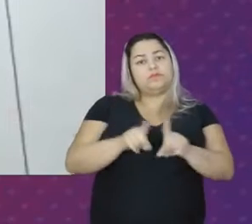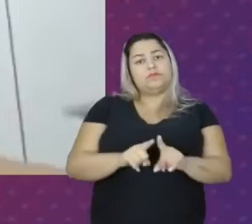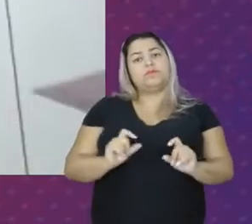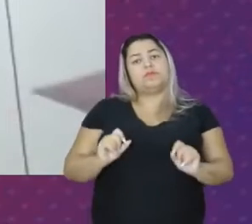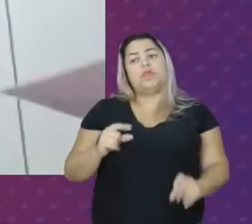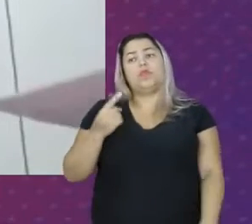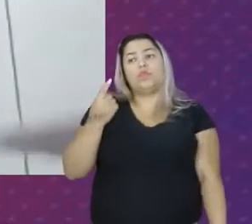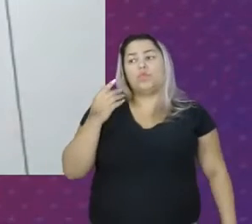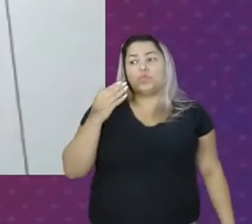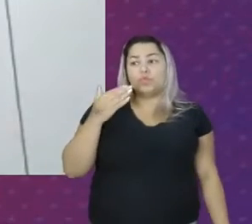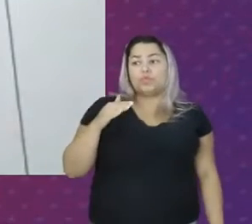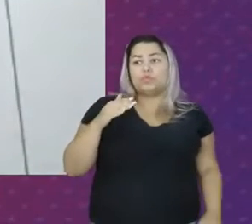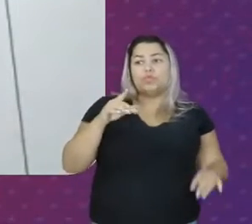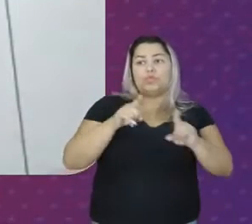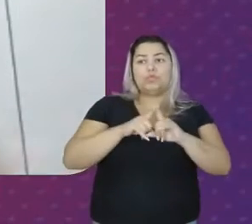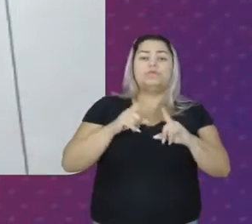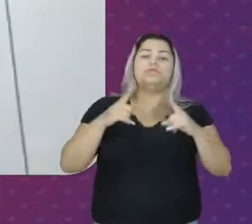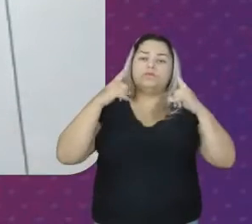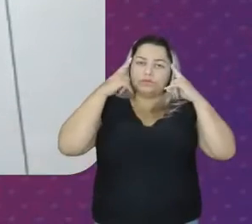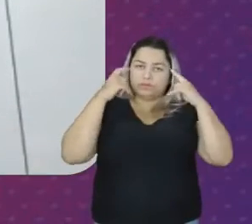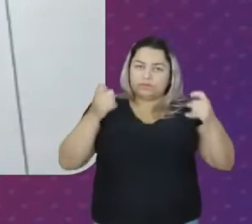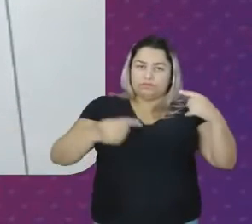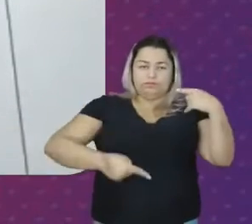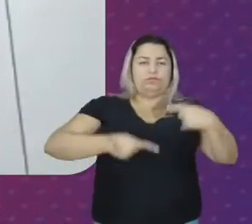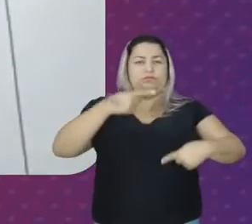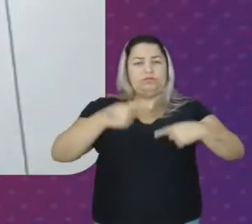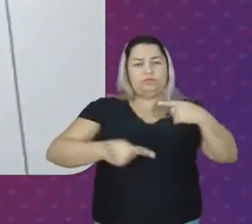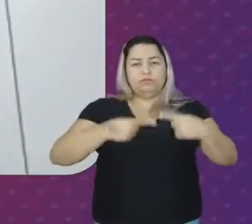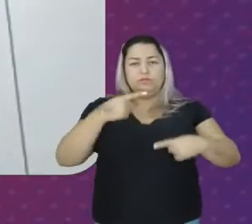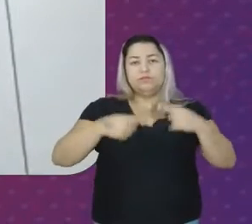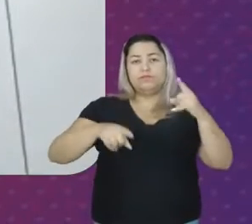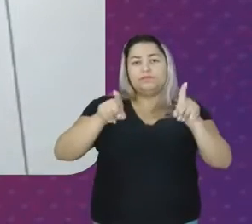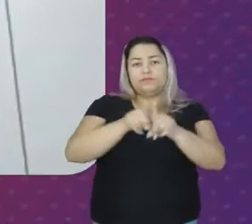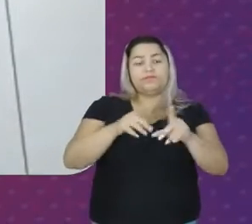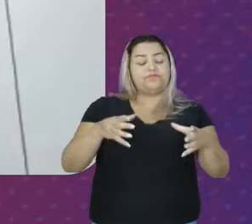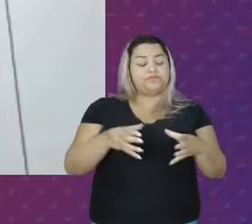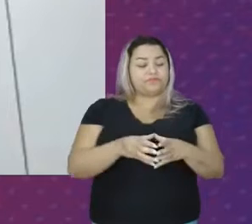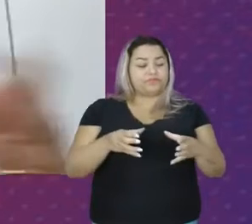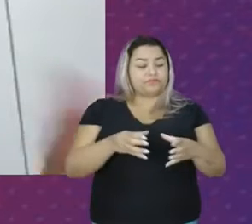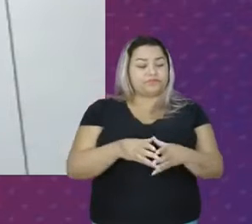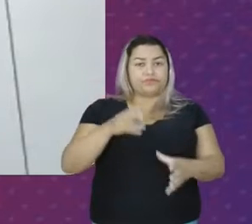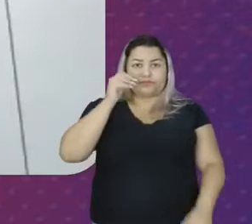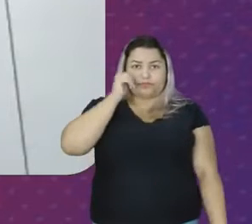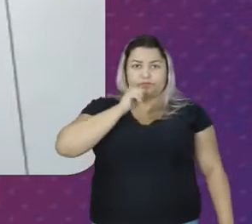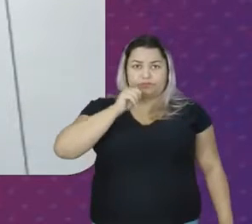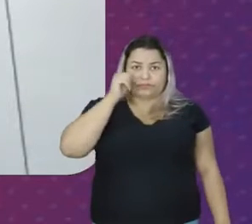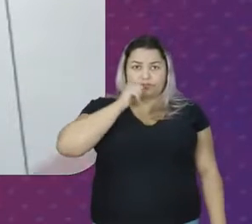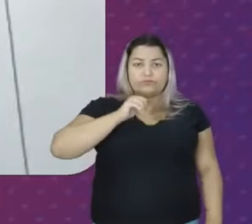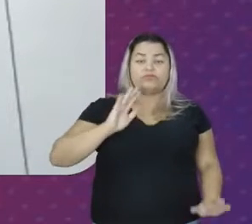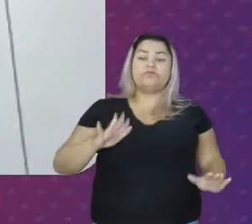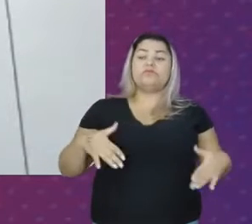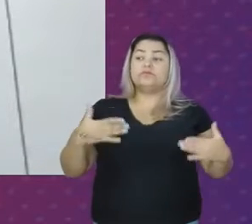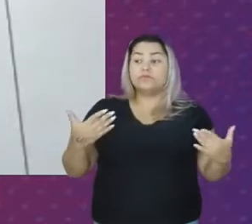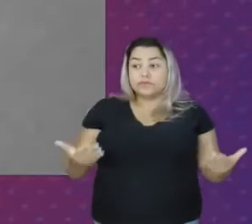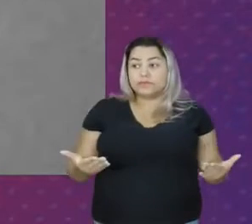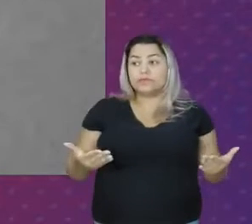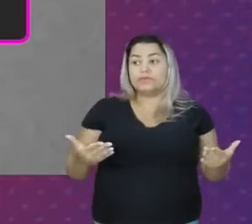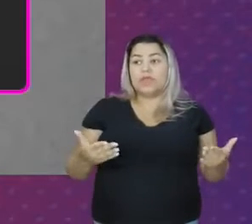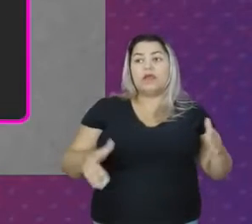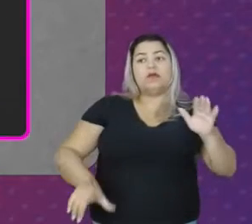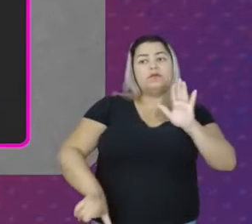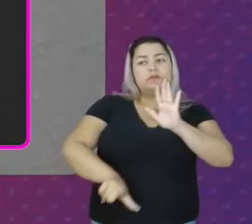1/3 quando a violência política atinge esse grupo de mulheres. Então, a lei